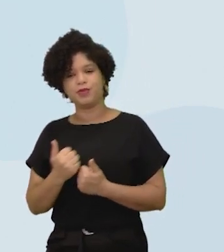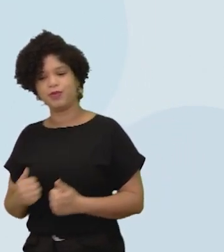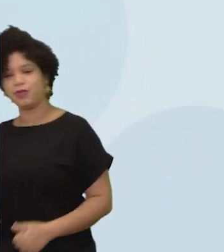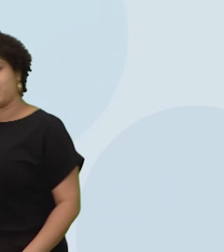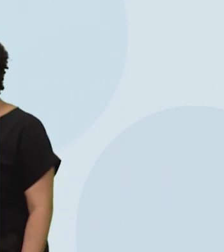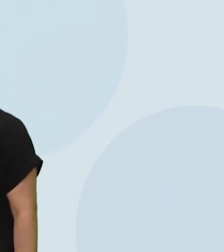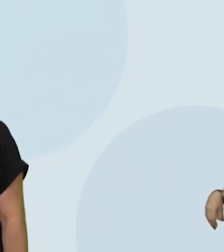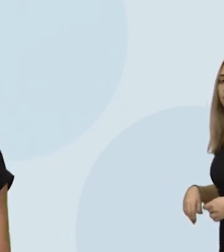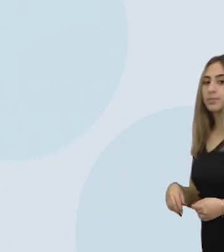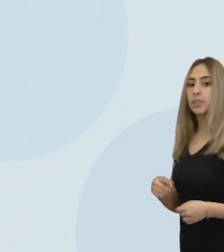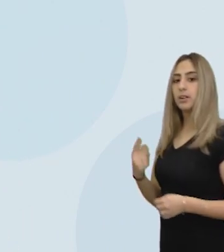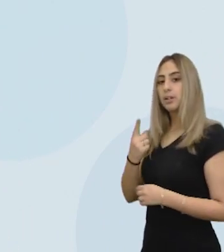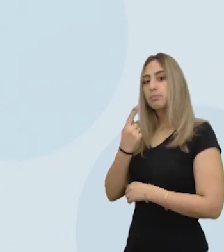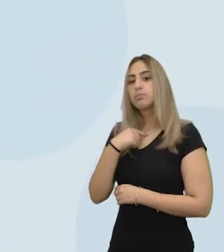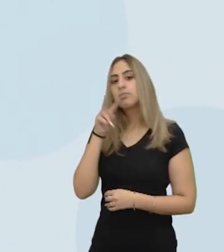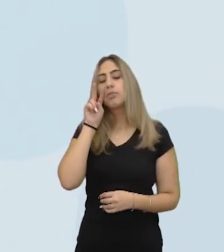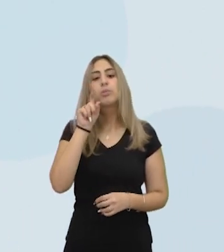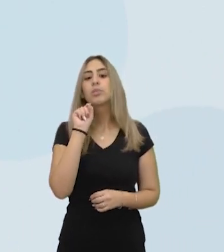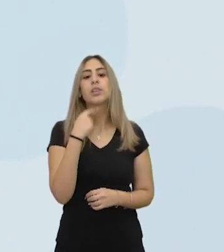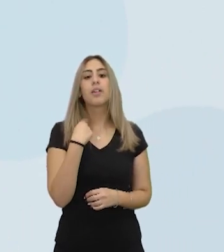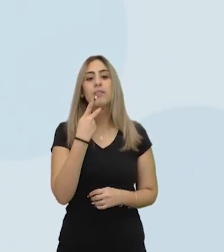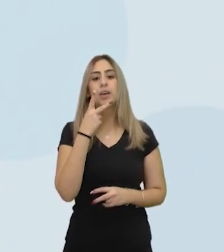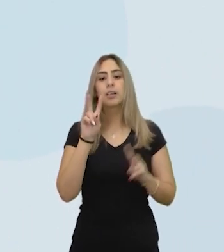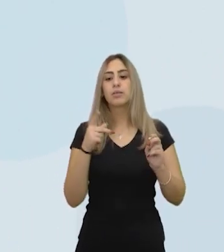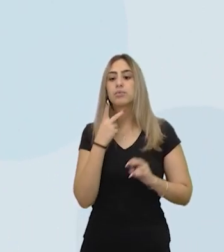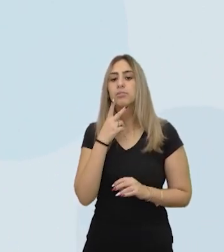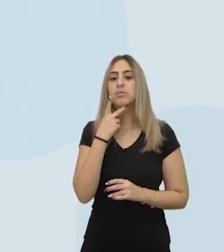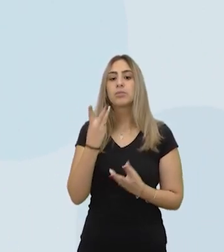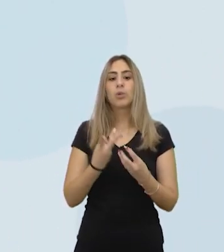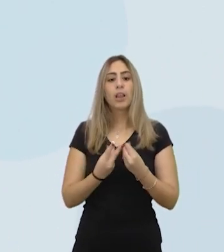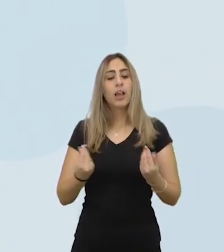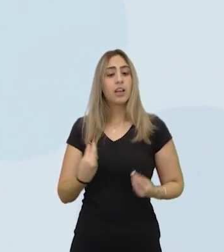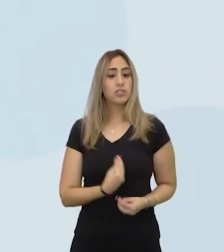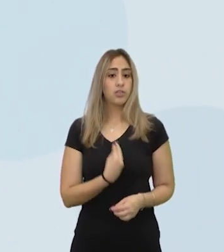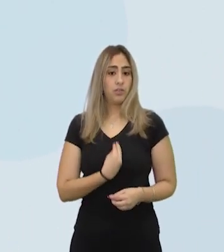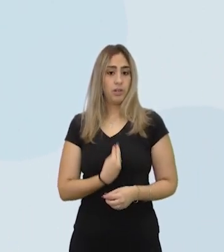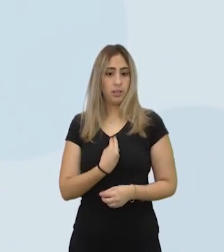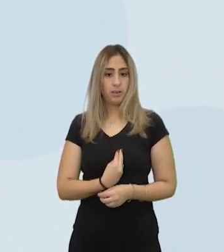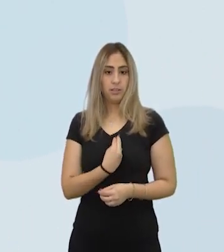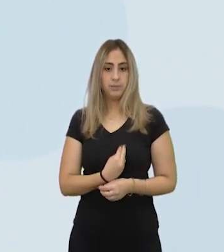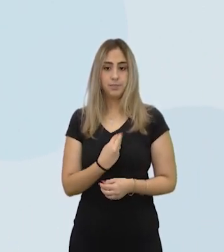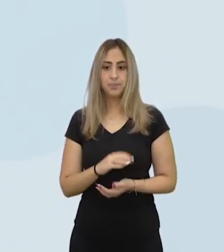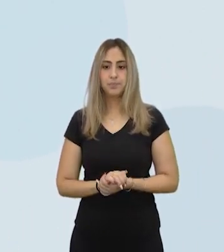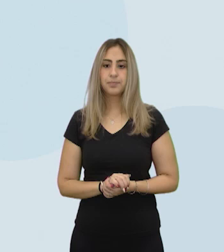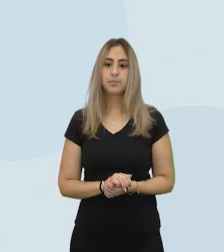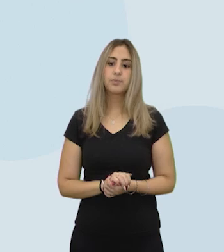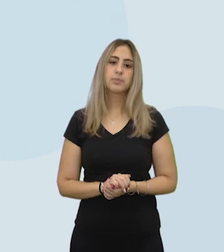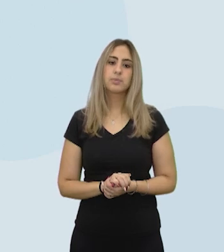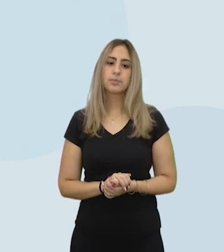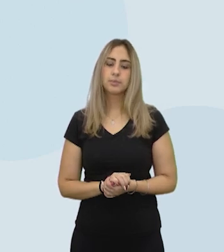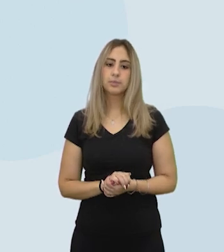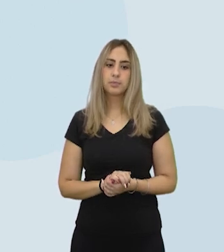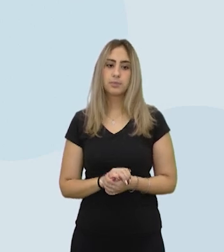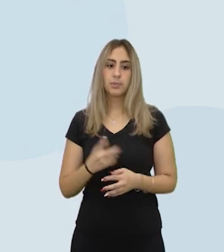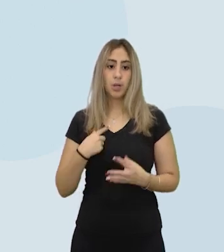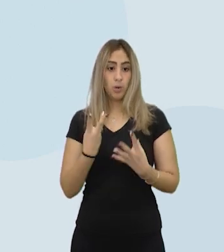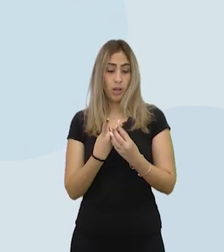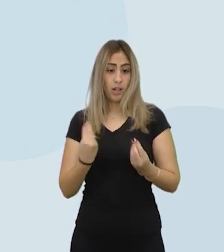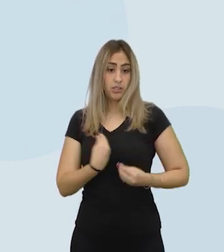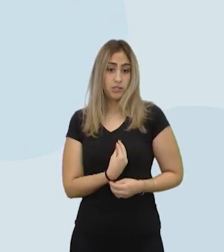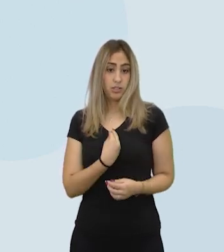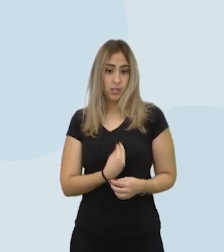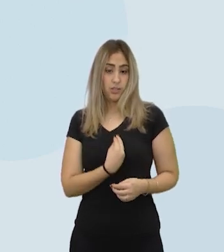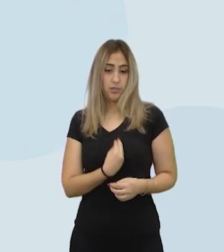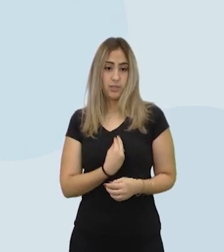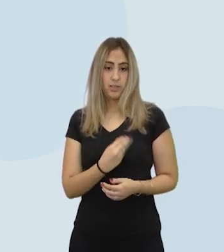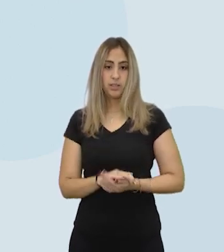vai ver sobre o que a gente está falando. A gente está falando sobre a qualidade de vida. Esse é o nosso sujeito, né? Qualidade de vida, a gente